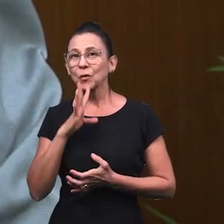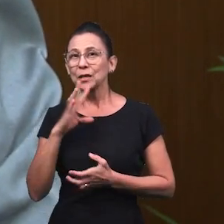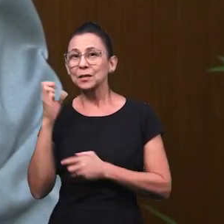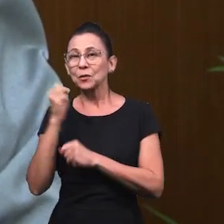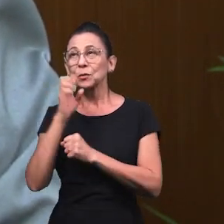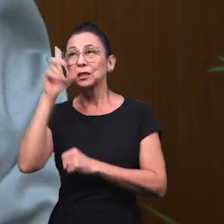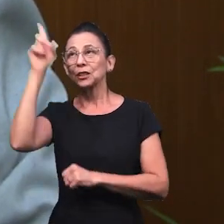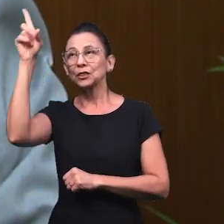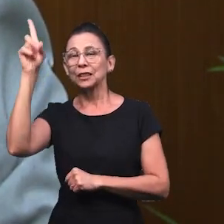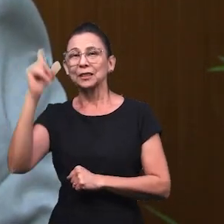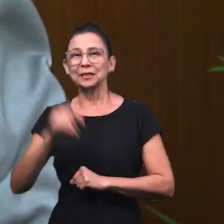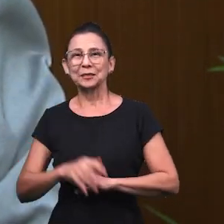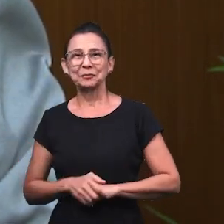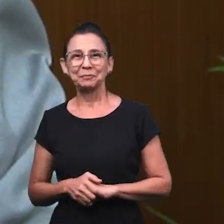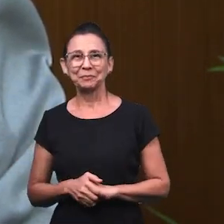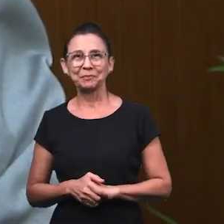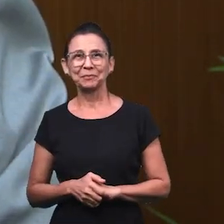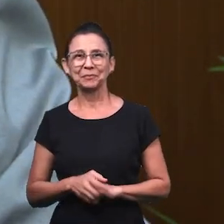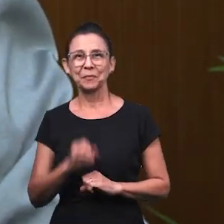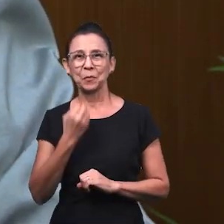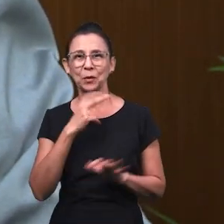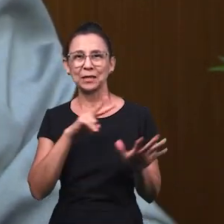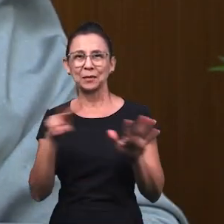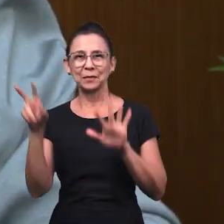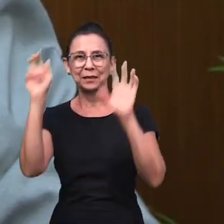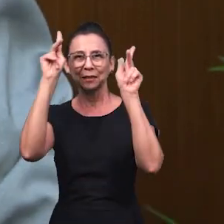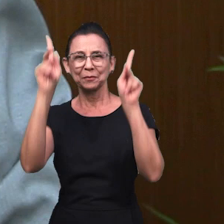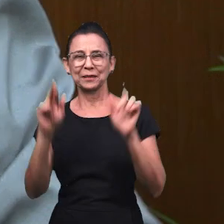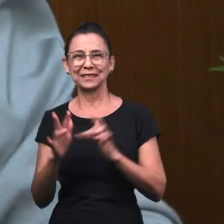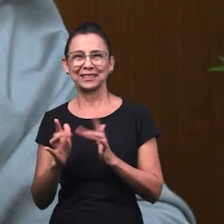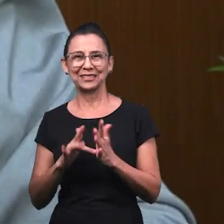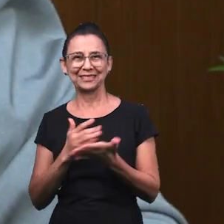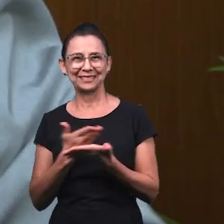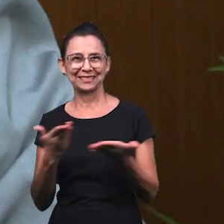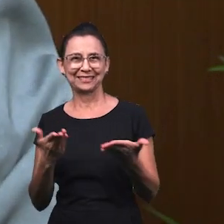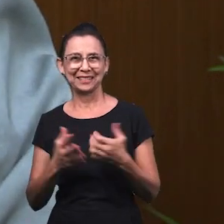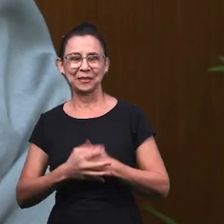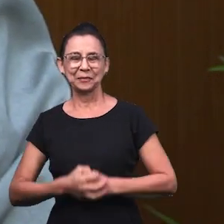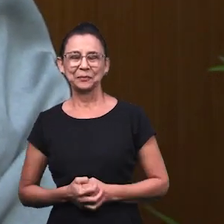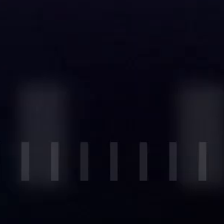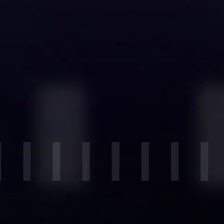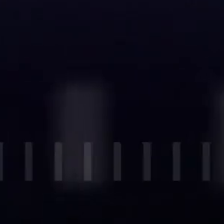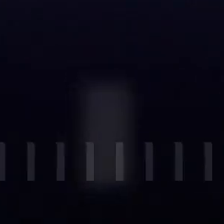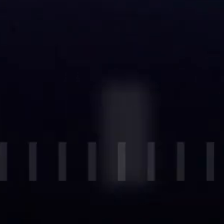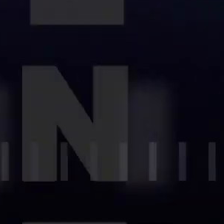por quem está na sua presença. Deus abençoe a todos, uma boa semana, a paz do Senhor.